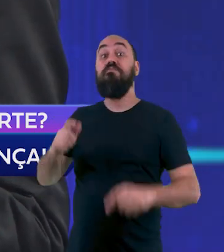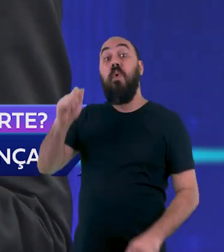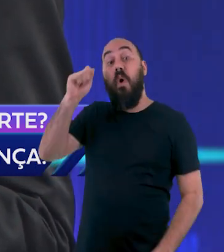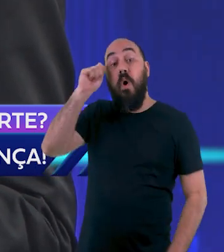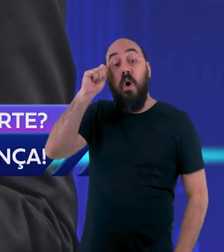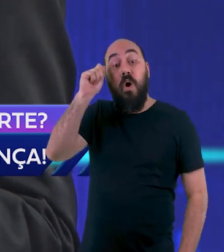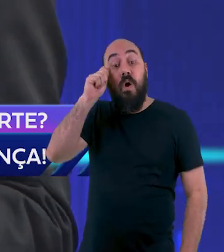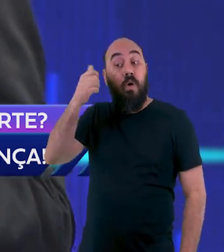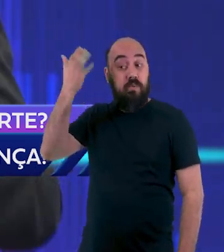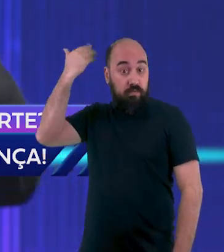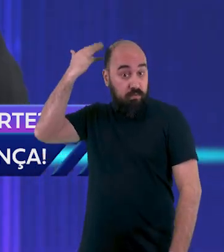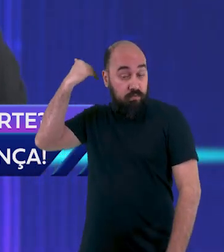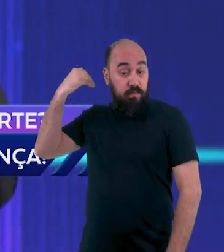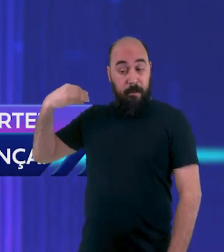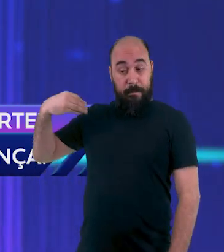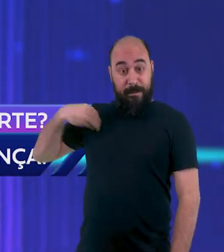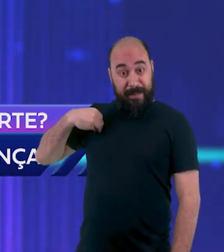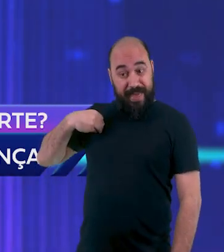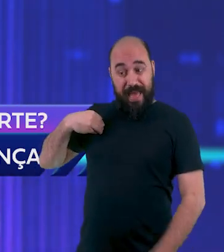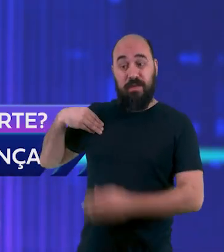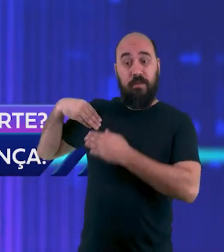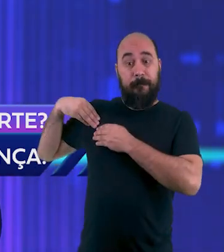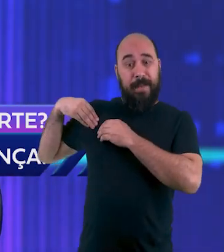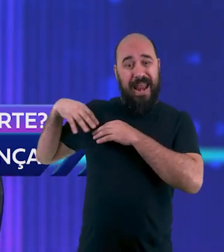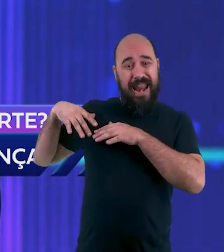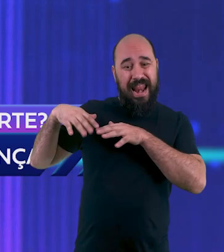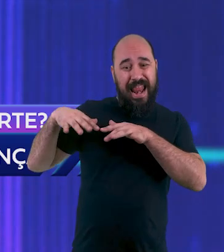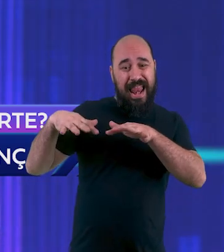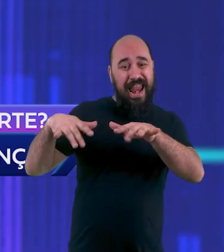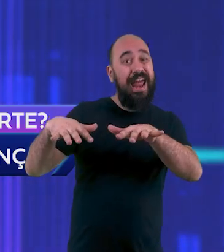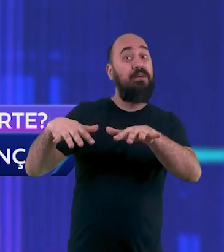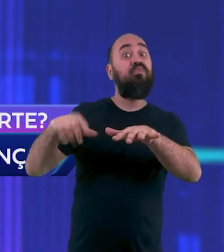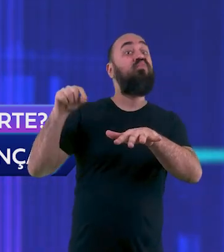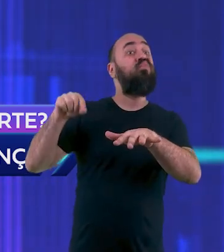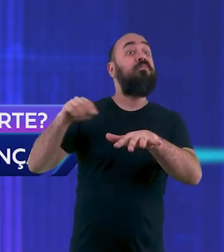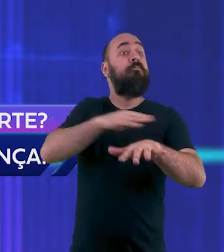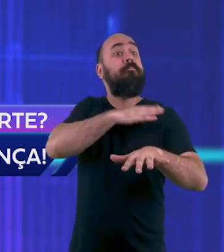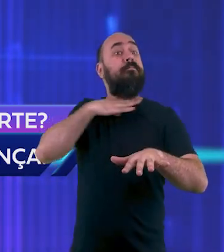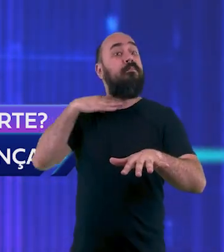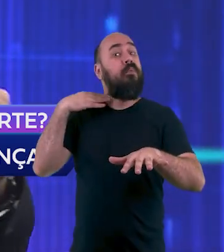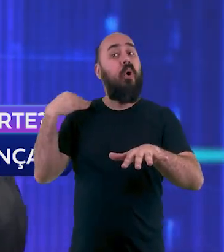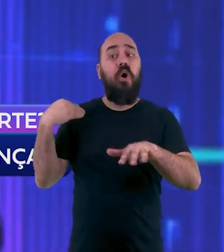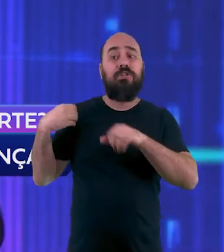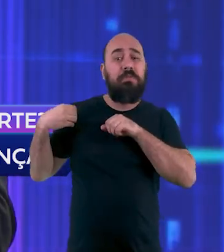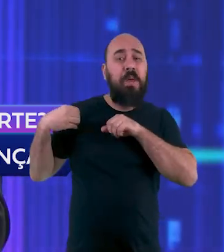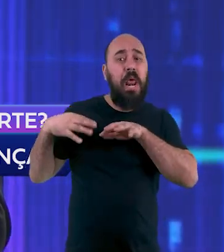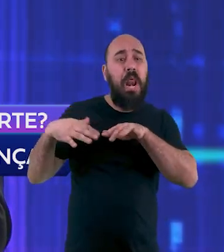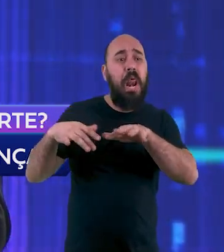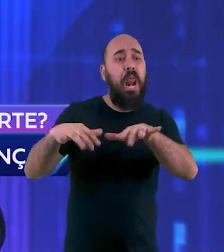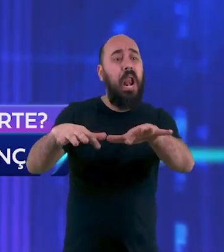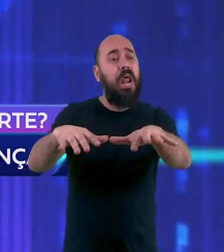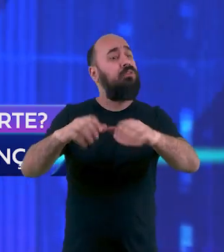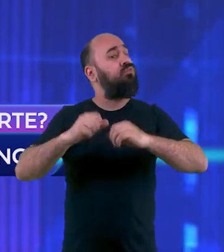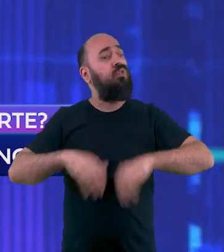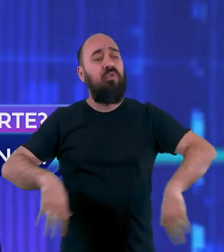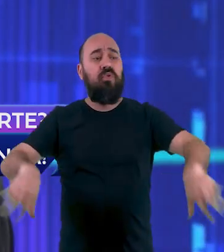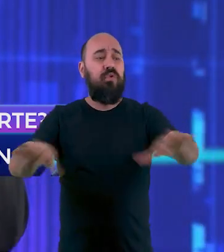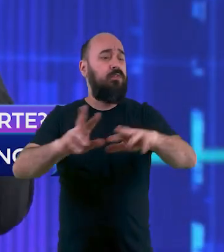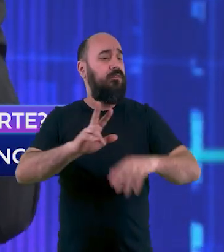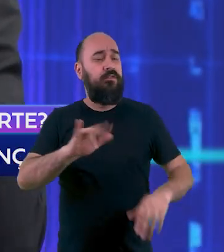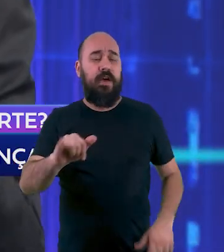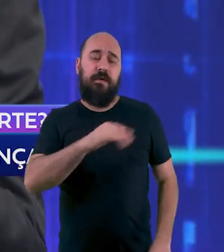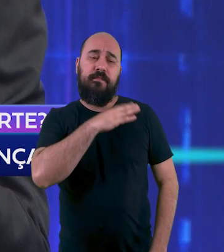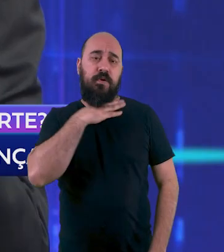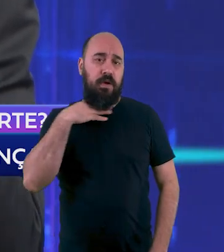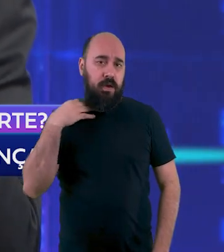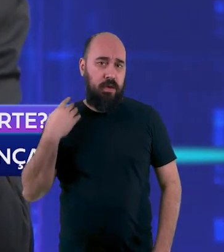entrou o pecado no mundo e pelo pecado veio a morte, assim também a morte passou a toda a humanidade. Sabe por quê?